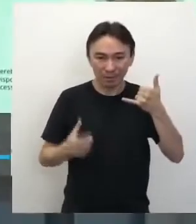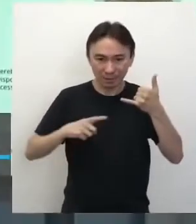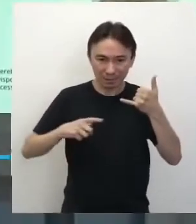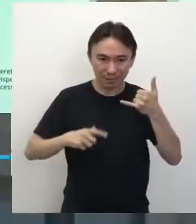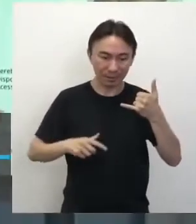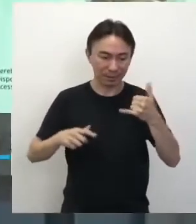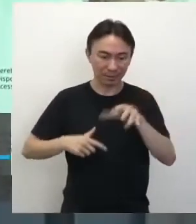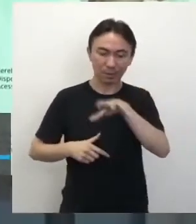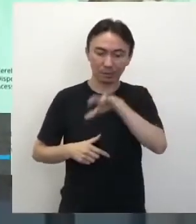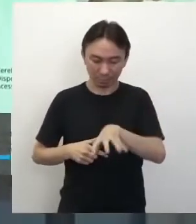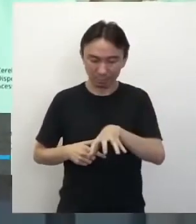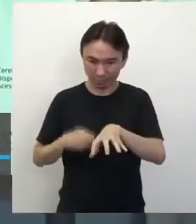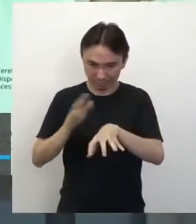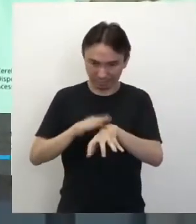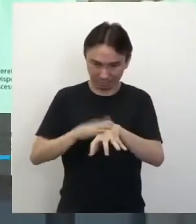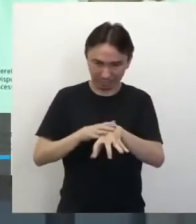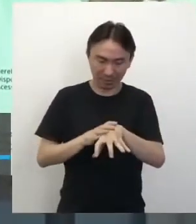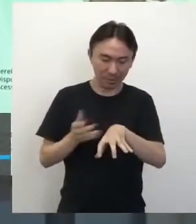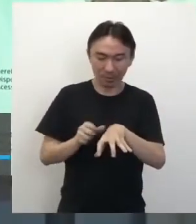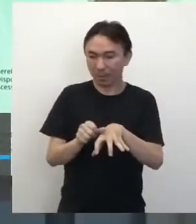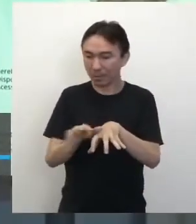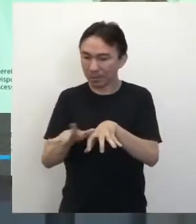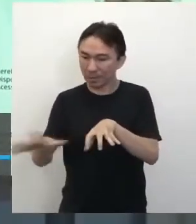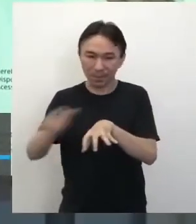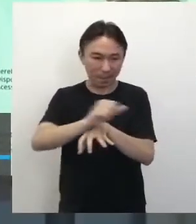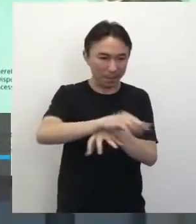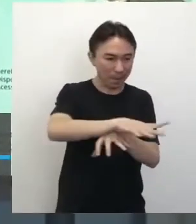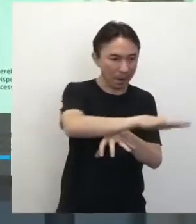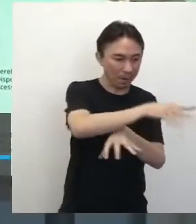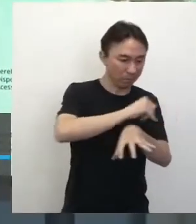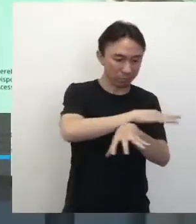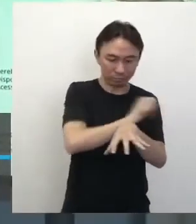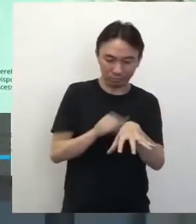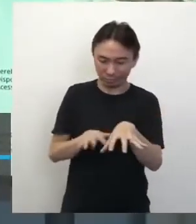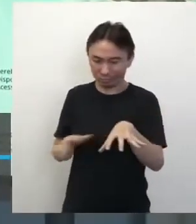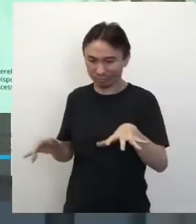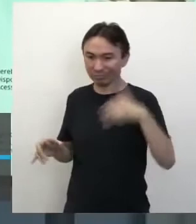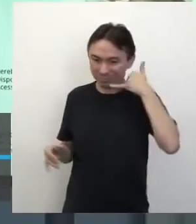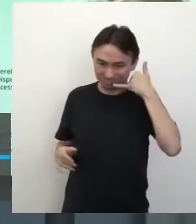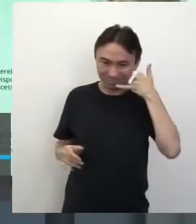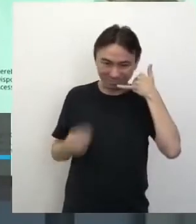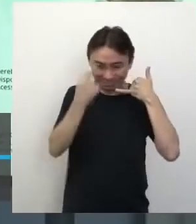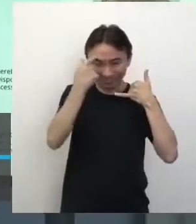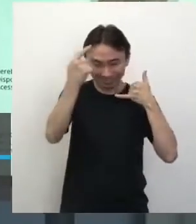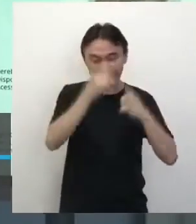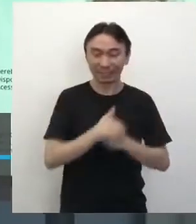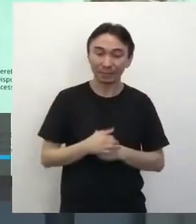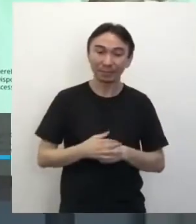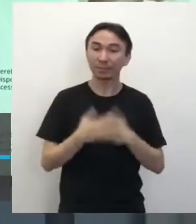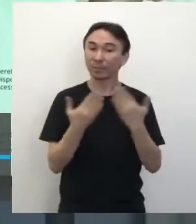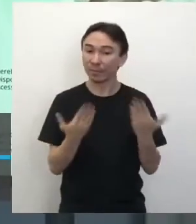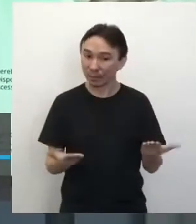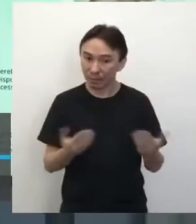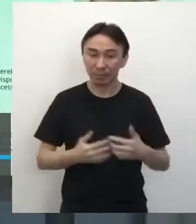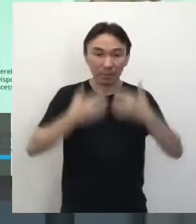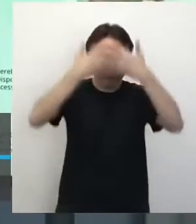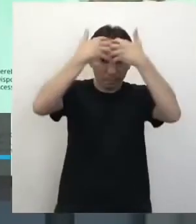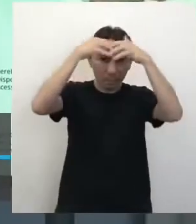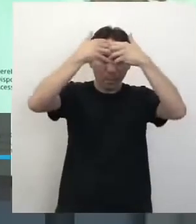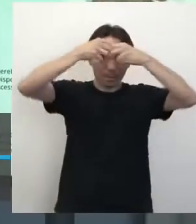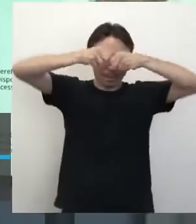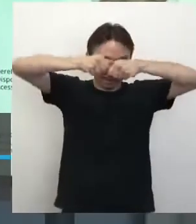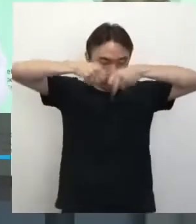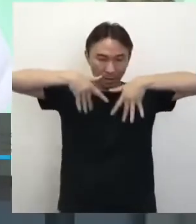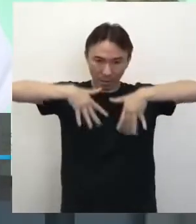central, né, e vai ter as ramificações, perfeito, tá? Bom, então o sistema nervoso central, o sistema nervoso periférico.